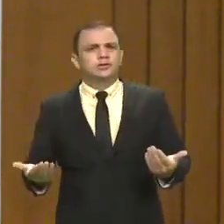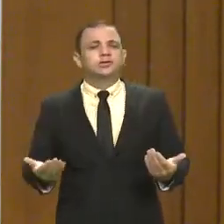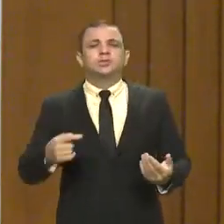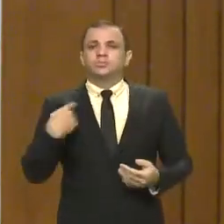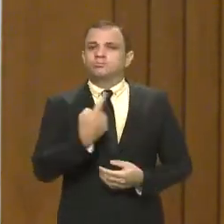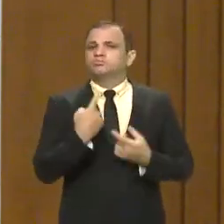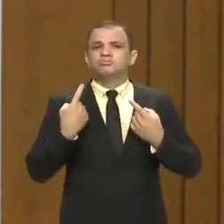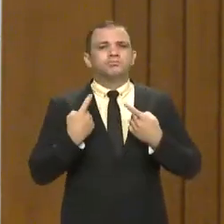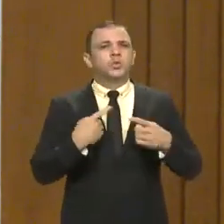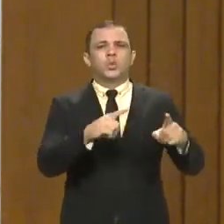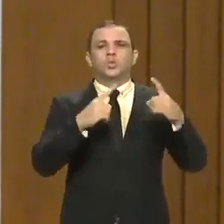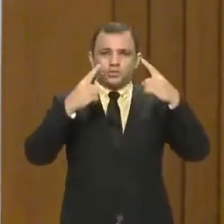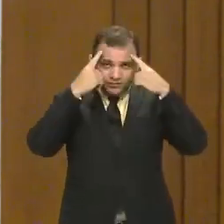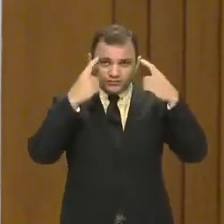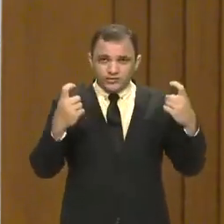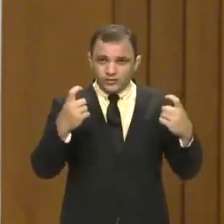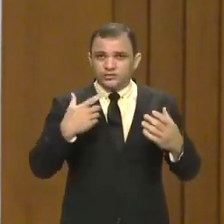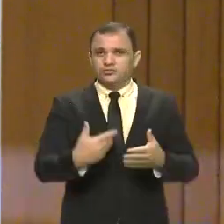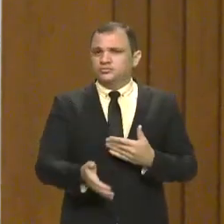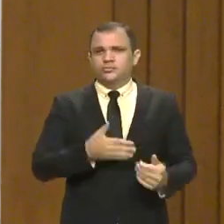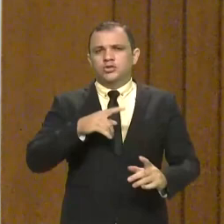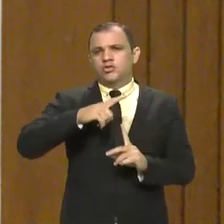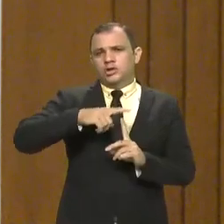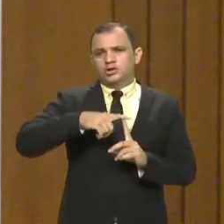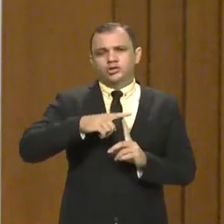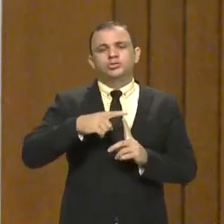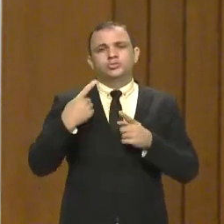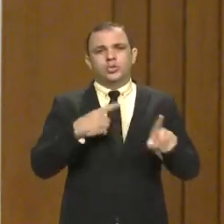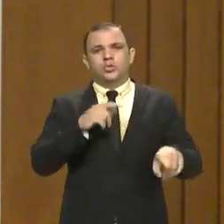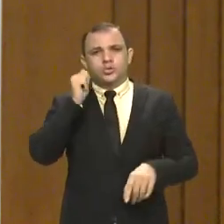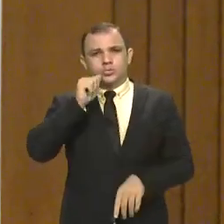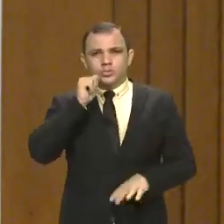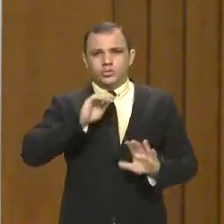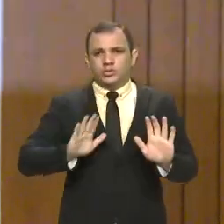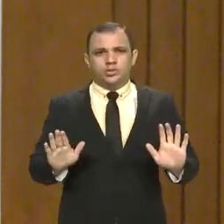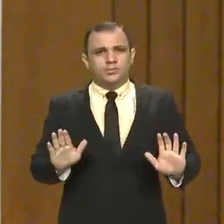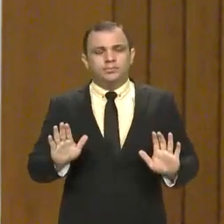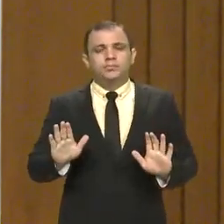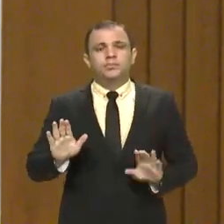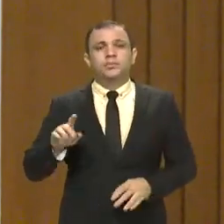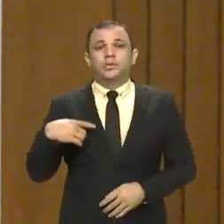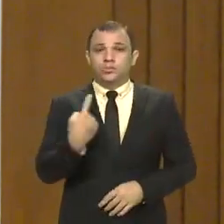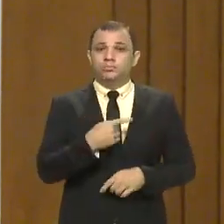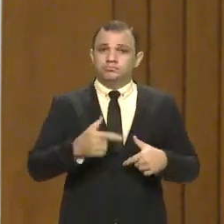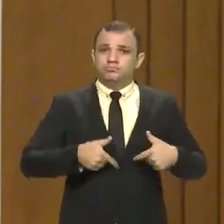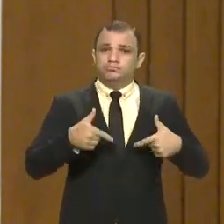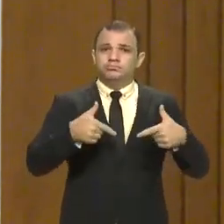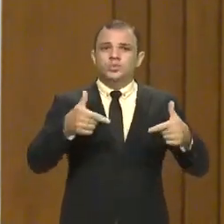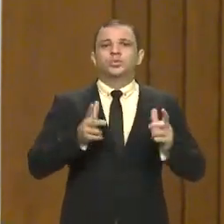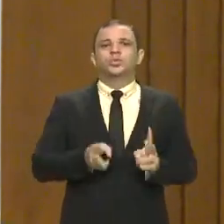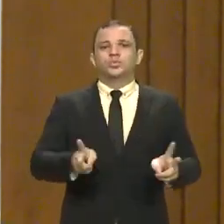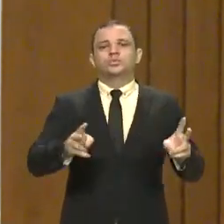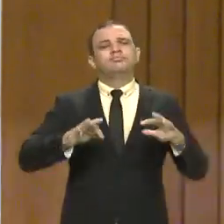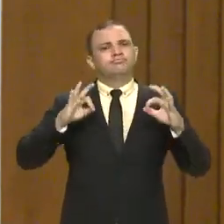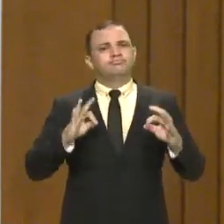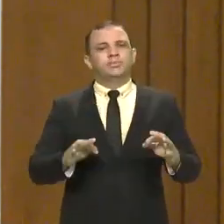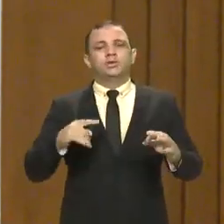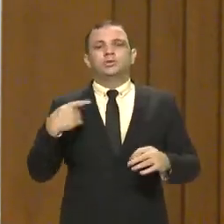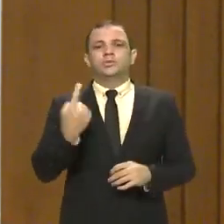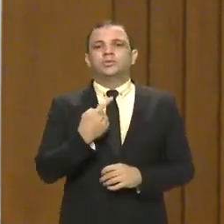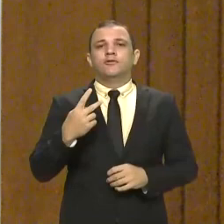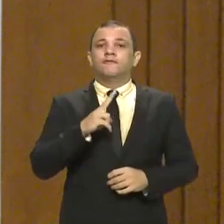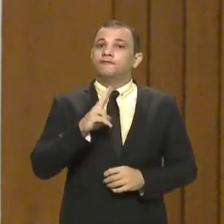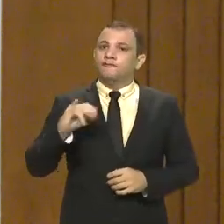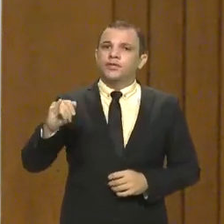qualquer tipo de violência contra a mulher. Assim vamos tocando nosso mandato, tenho certeza que faremos um